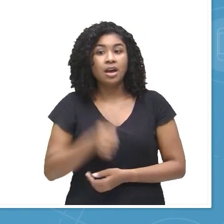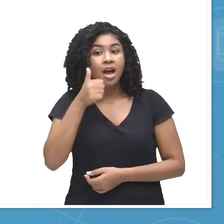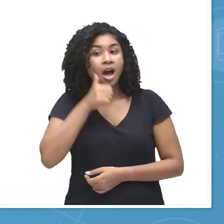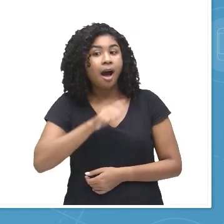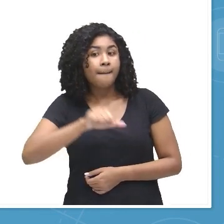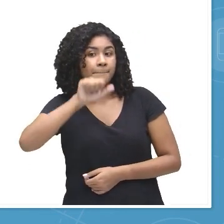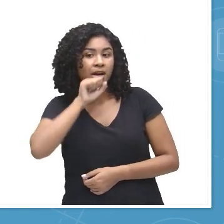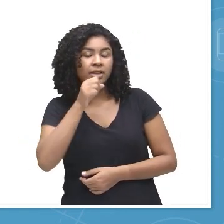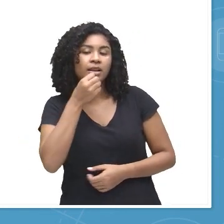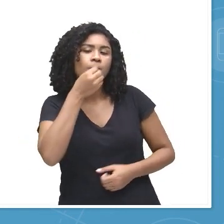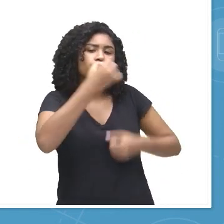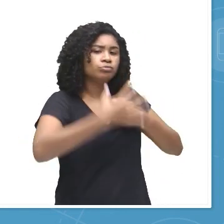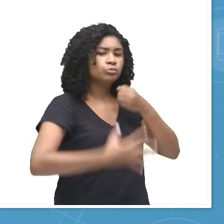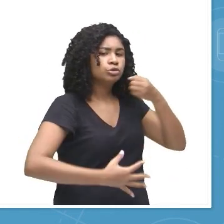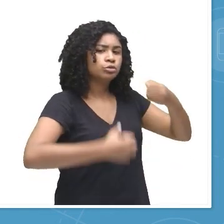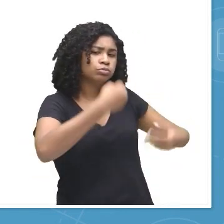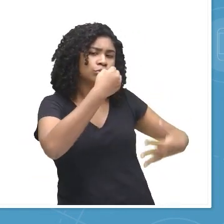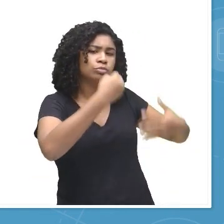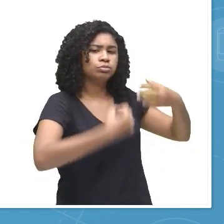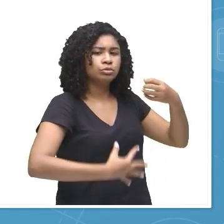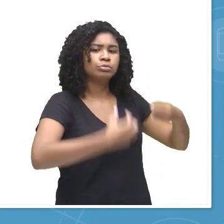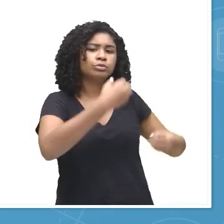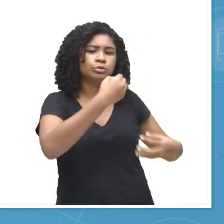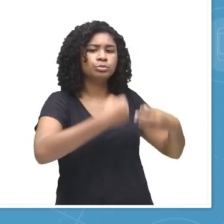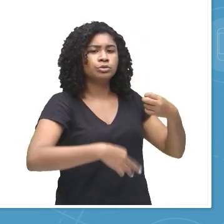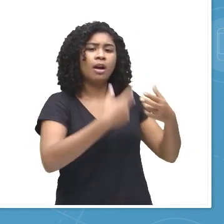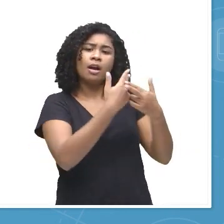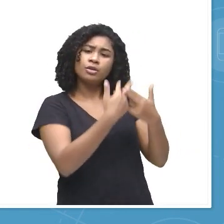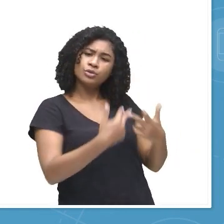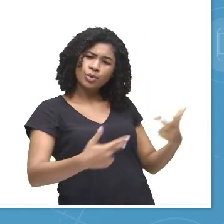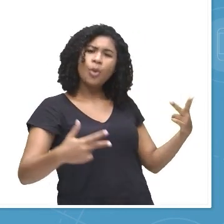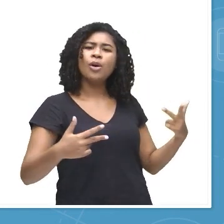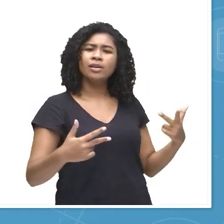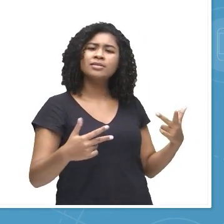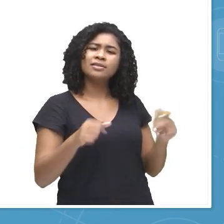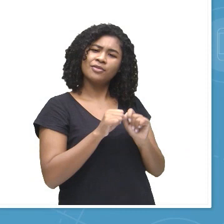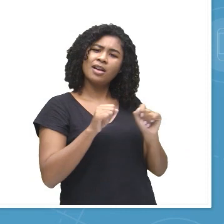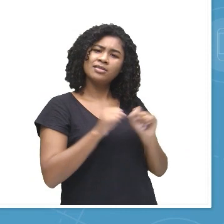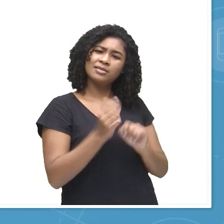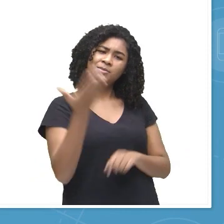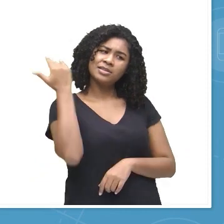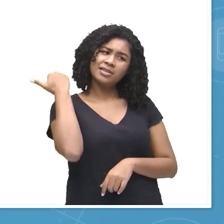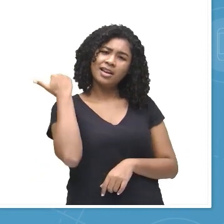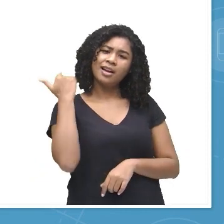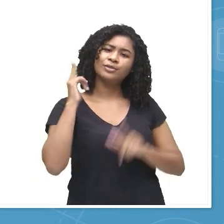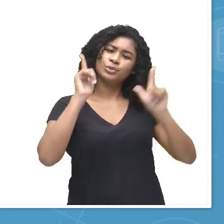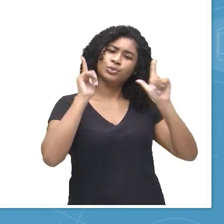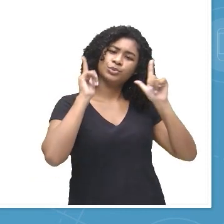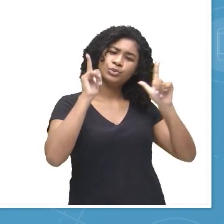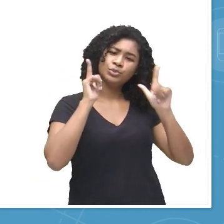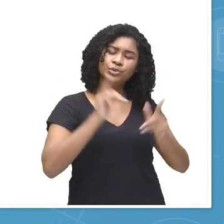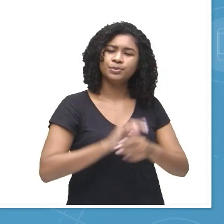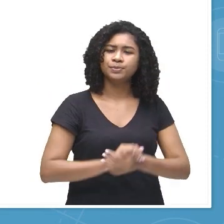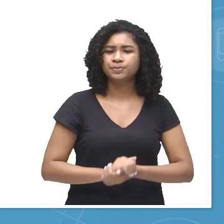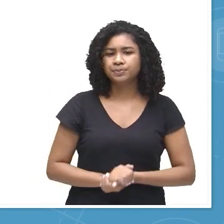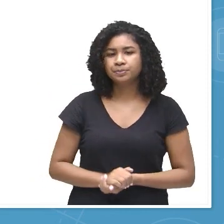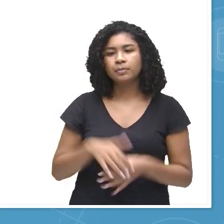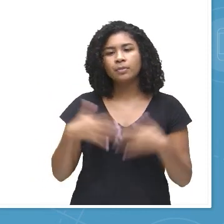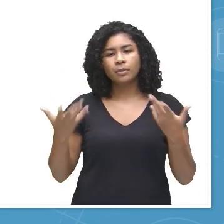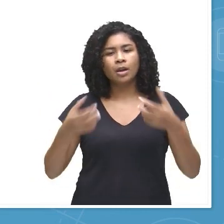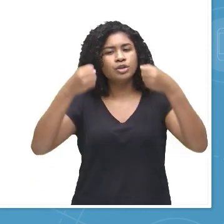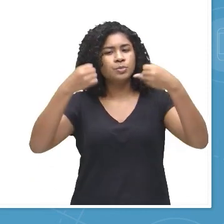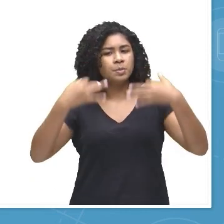filha, contando o que ela fazia também de travessura quando ela era jovem, tá? Então, nos nossos comentários nós